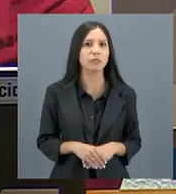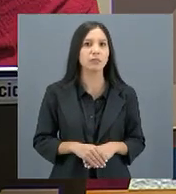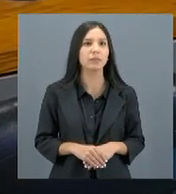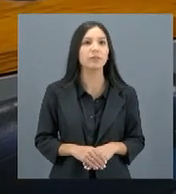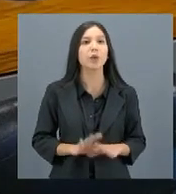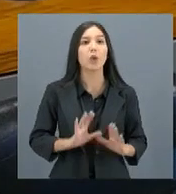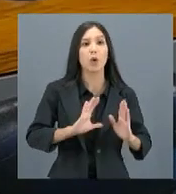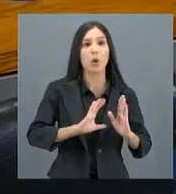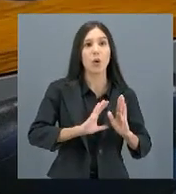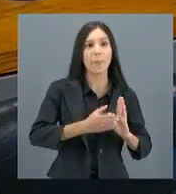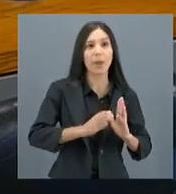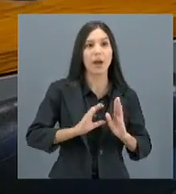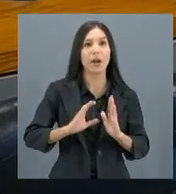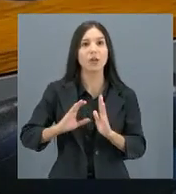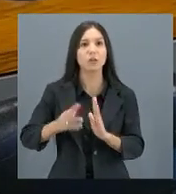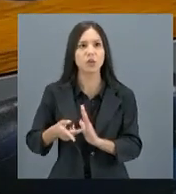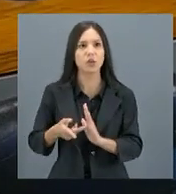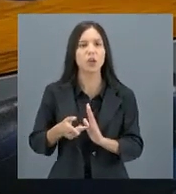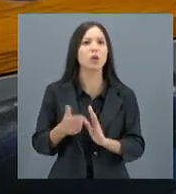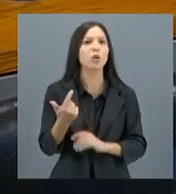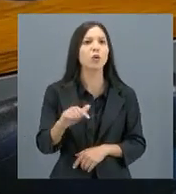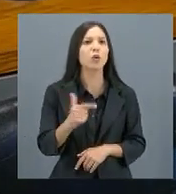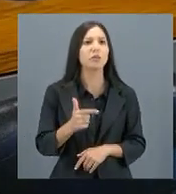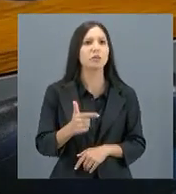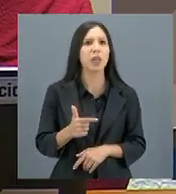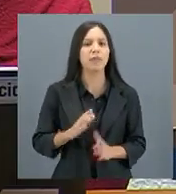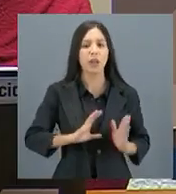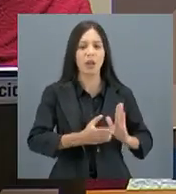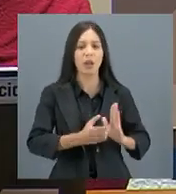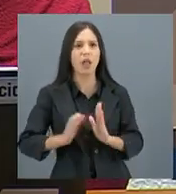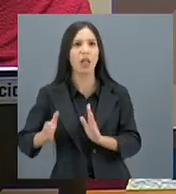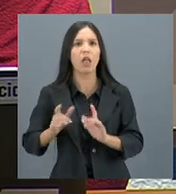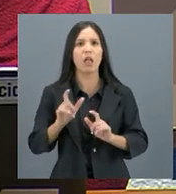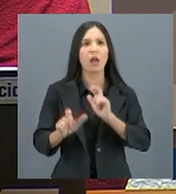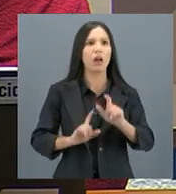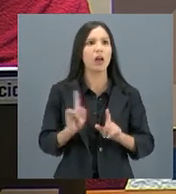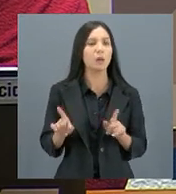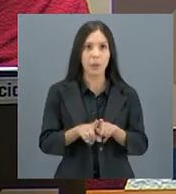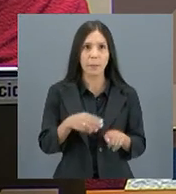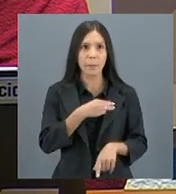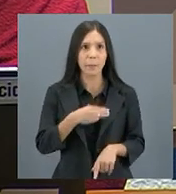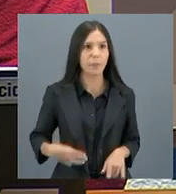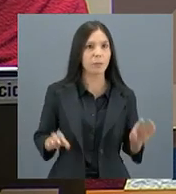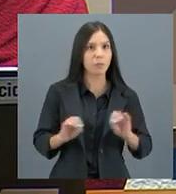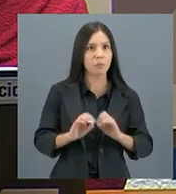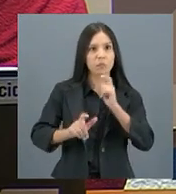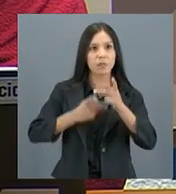Os partidos não tiveram, foi diretamente o senhor, não teve nenhuma pressão de partido, Desconheço. nem do ministro. Desconheço.